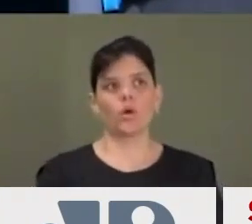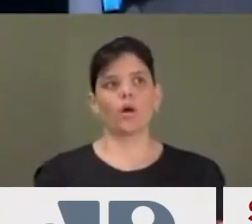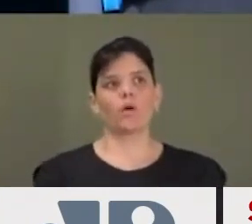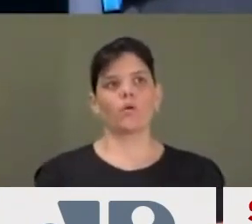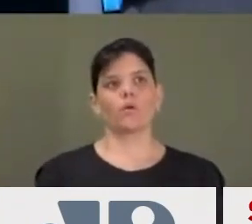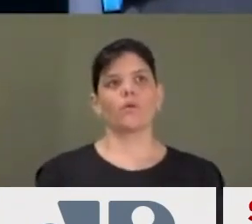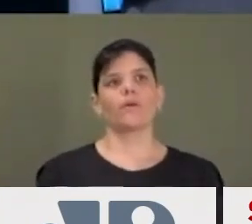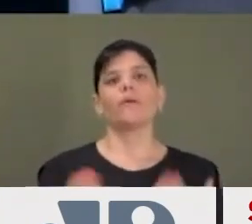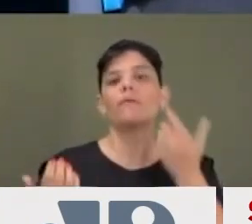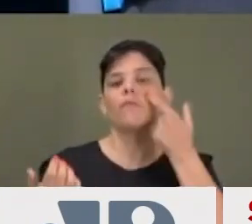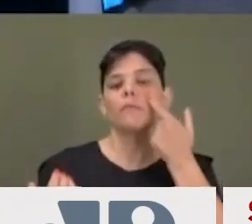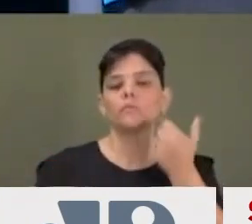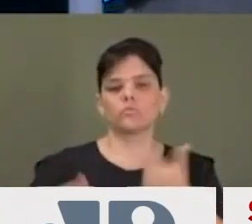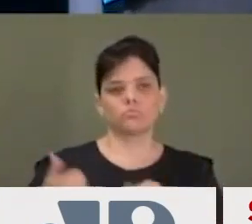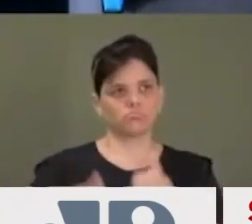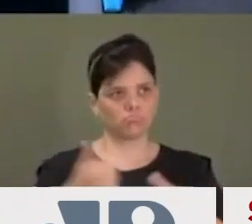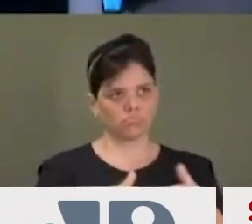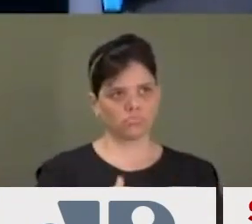1300